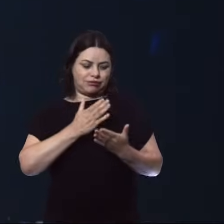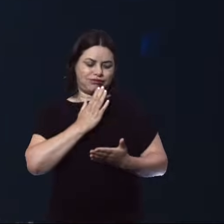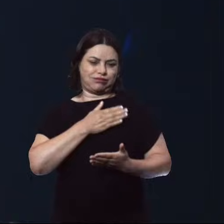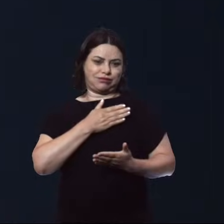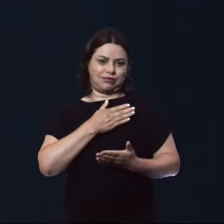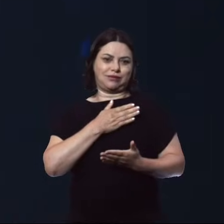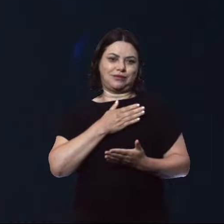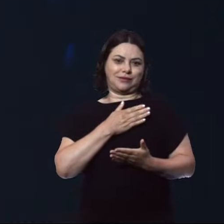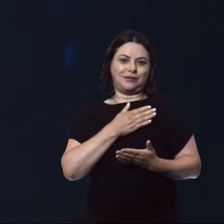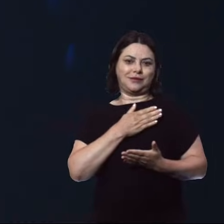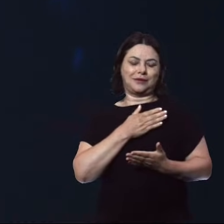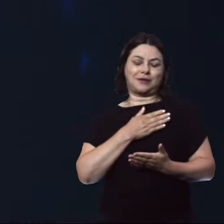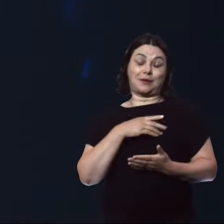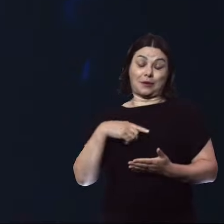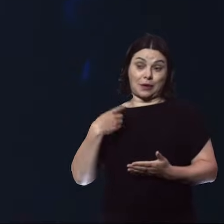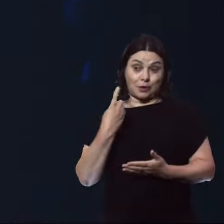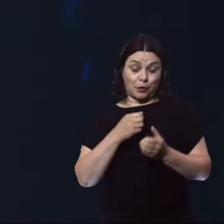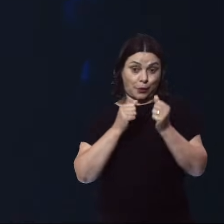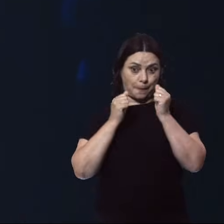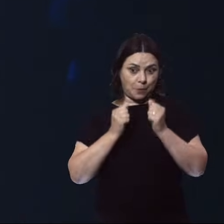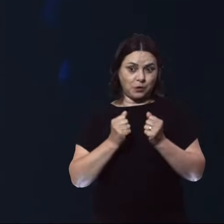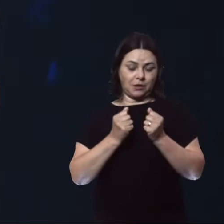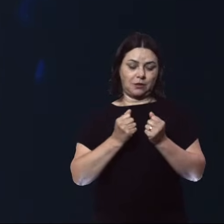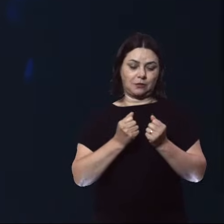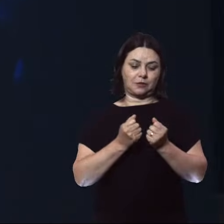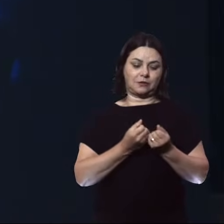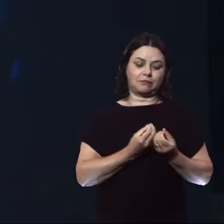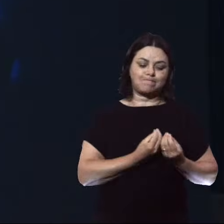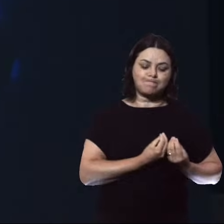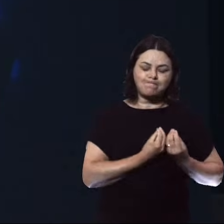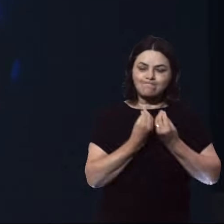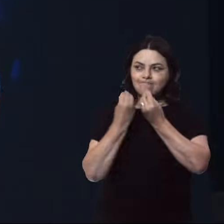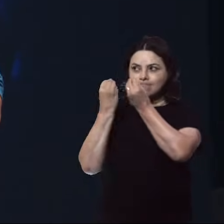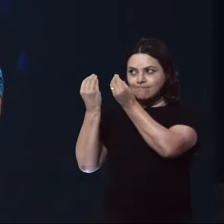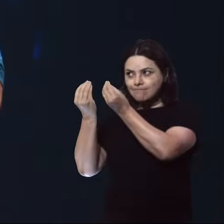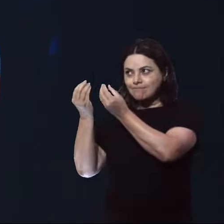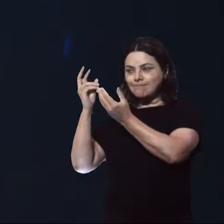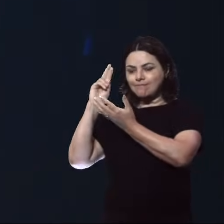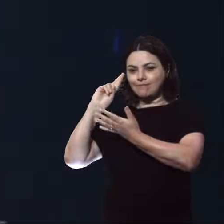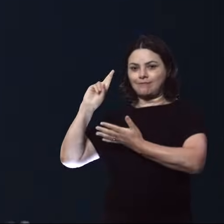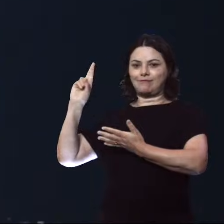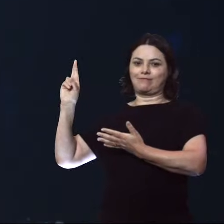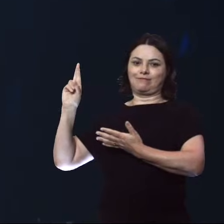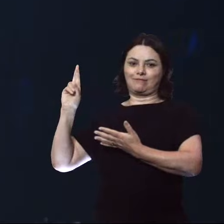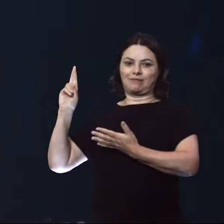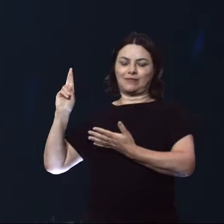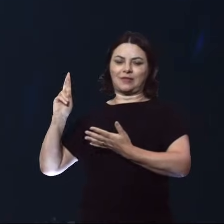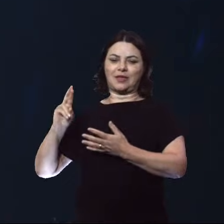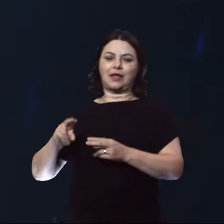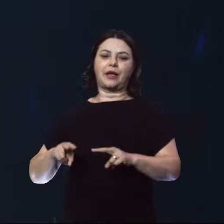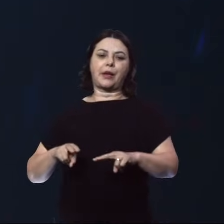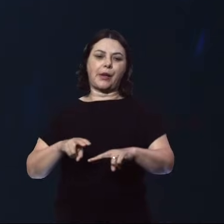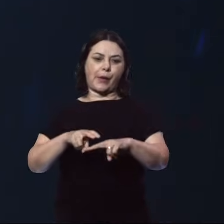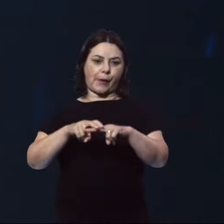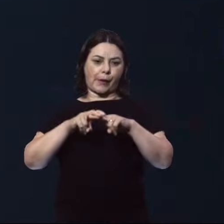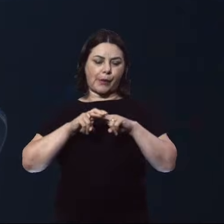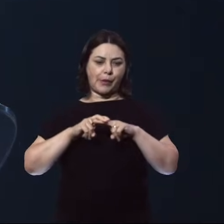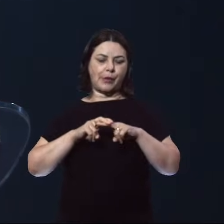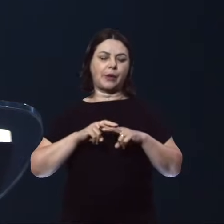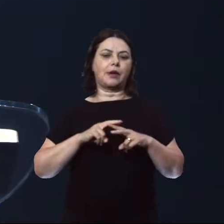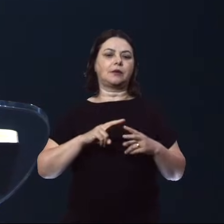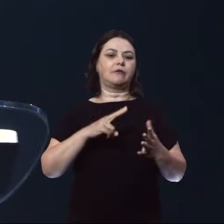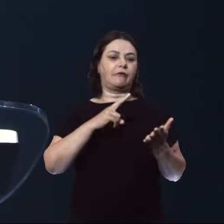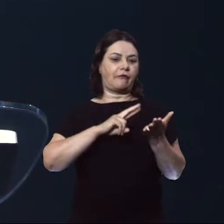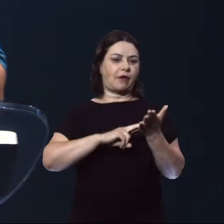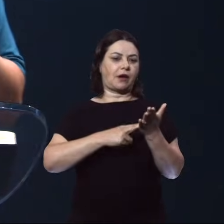pode entregar algo para o Senhor, que a gente talvez não tenha entregue ainda. E é por isso que eu quero ler com você a 2ª carta de Timóteo.